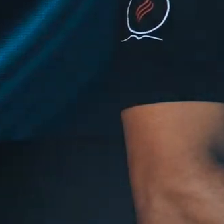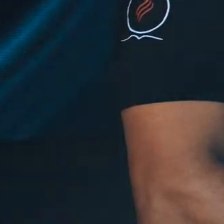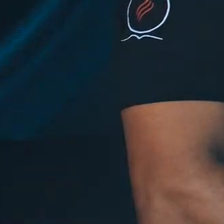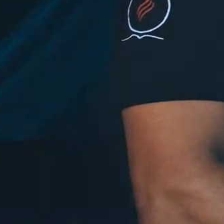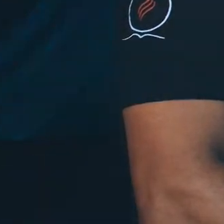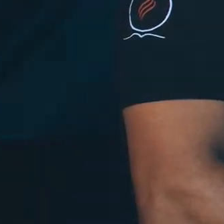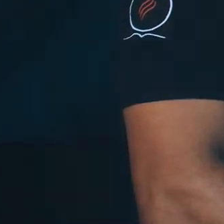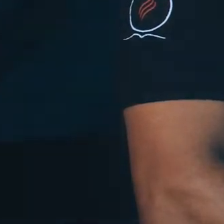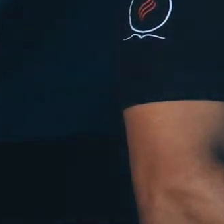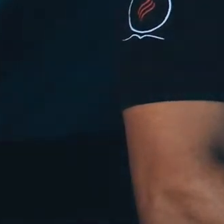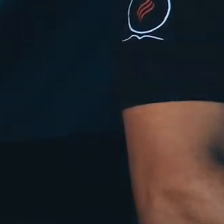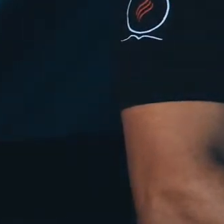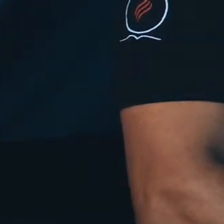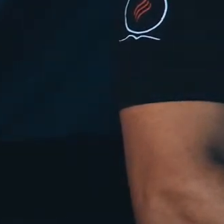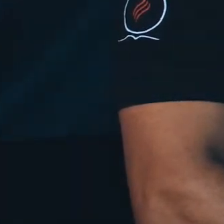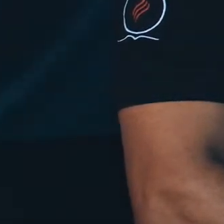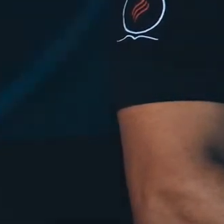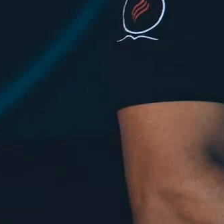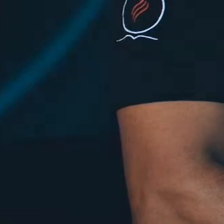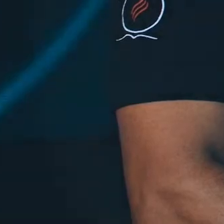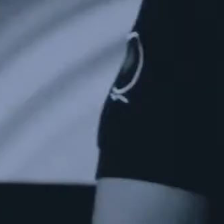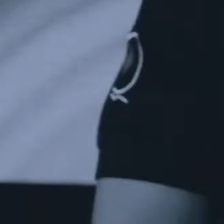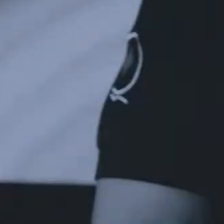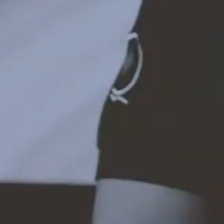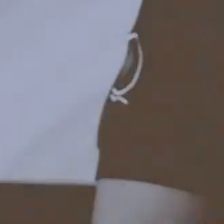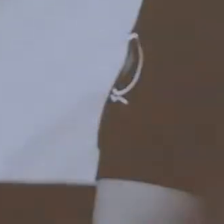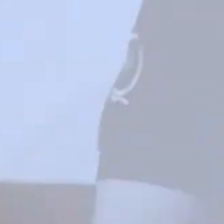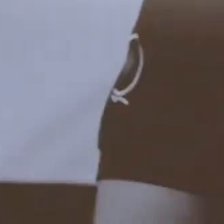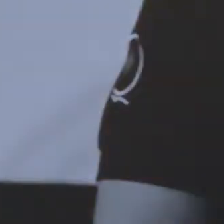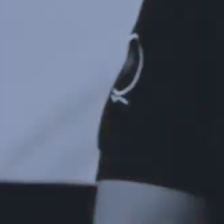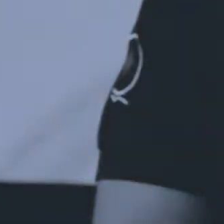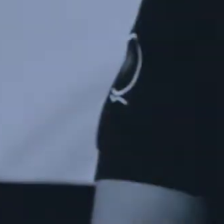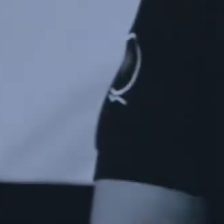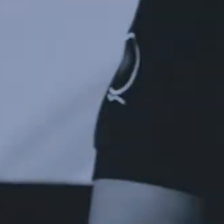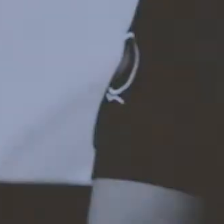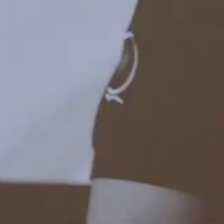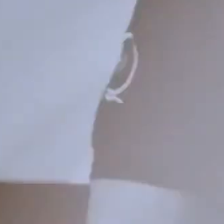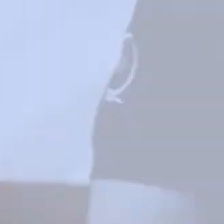sociais, Facebook e no Instagram,